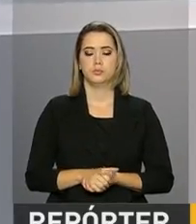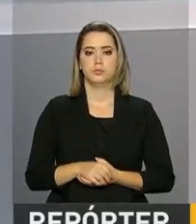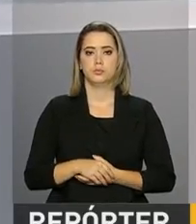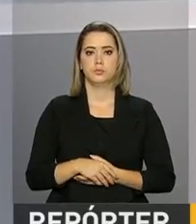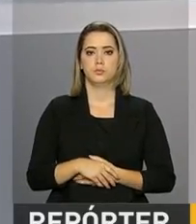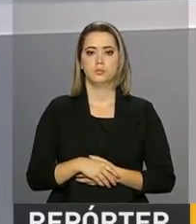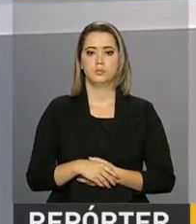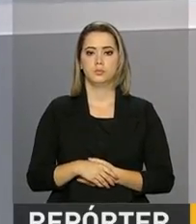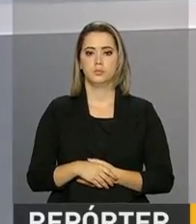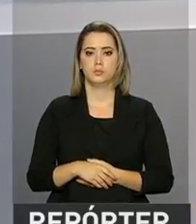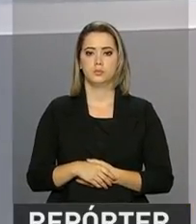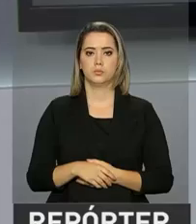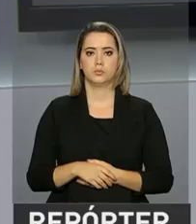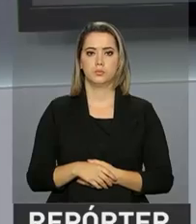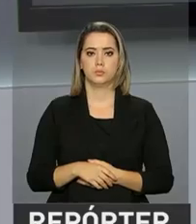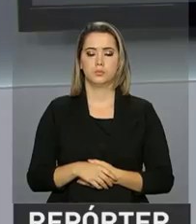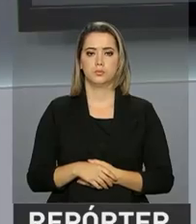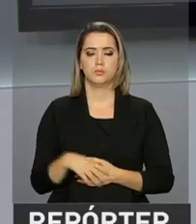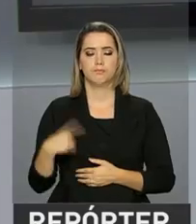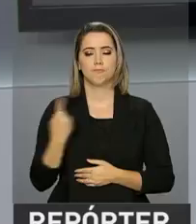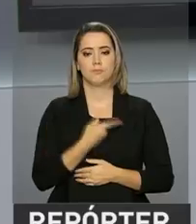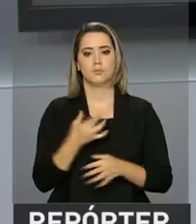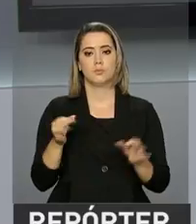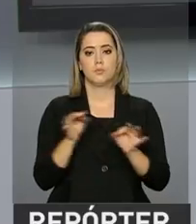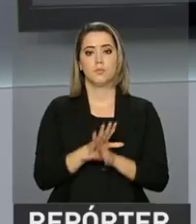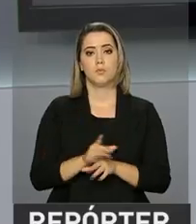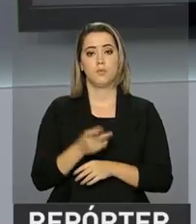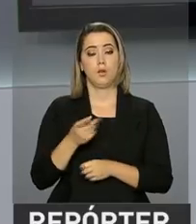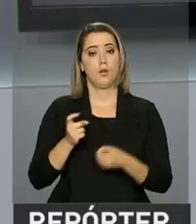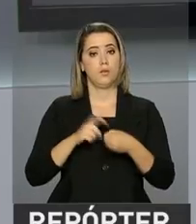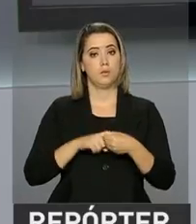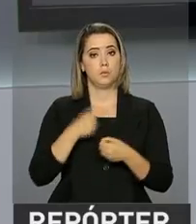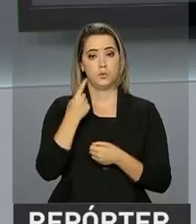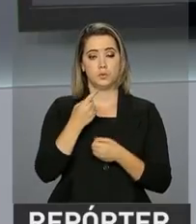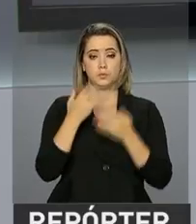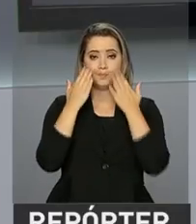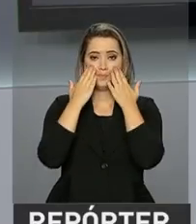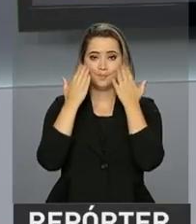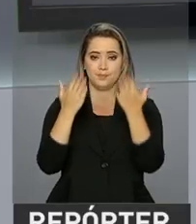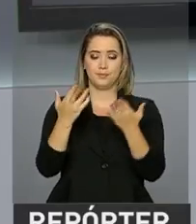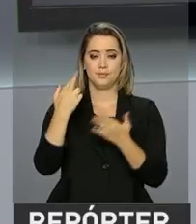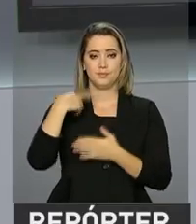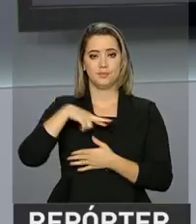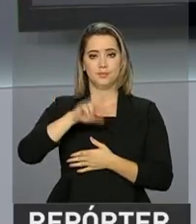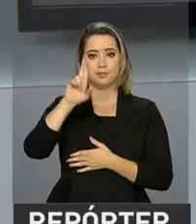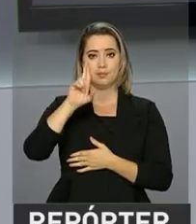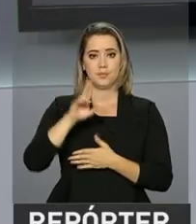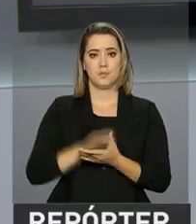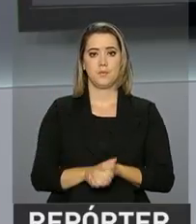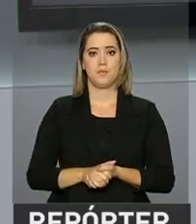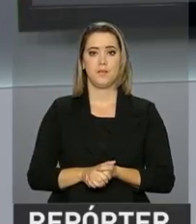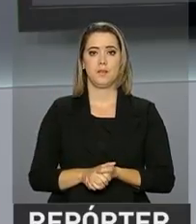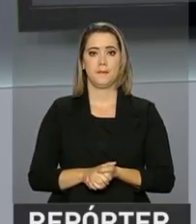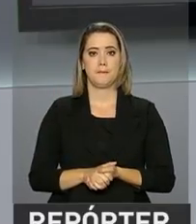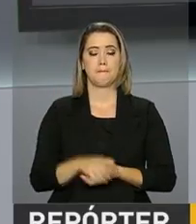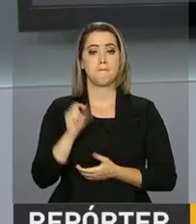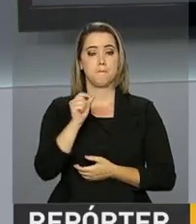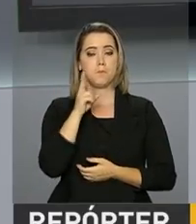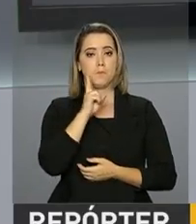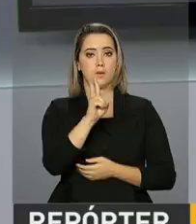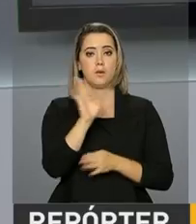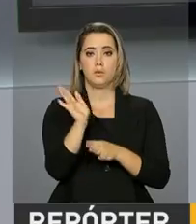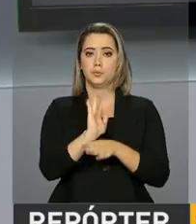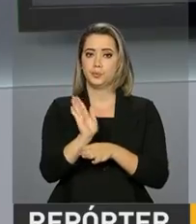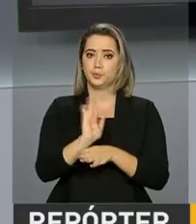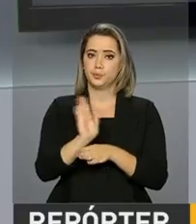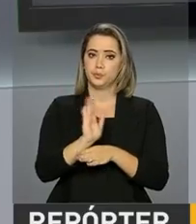receita.fazenda.gov.br nós ficamos por aqui e voltamos em uma hora na próxima edição do repórter nbr você pode rever